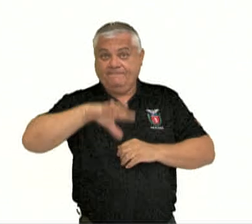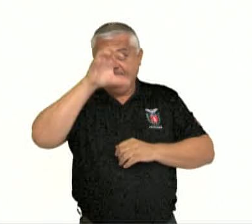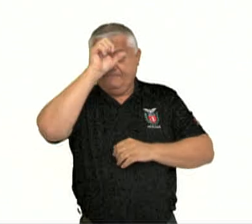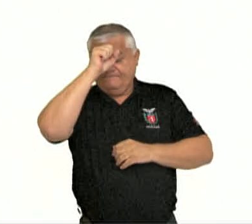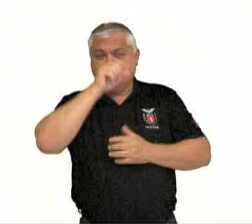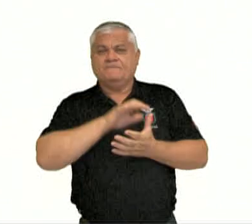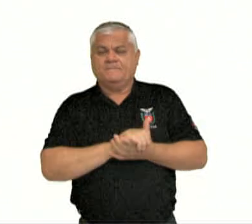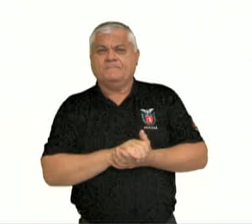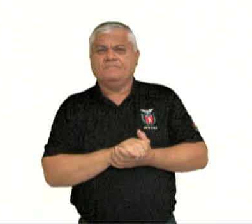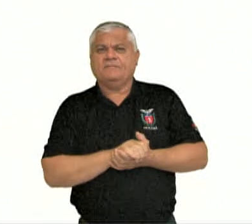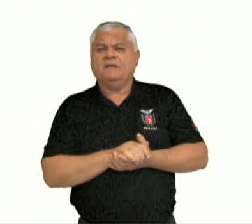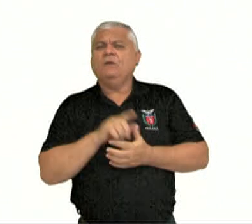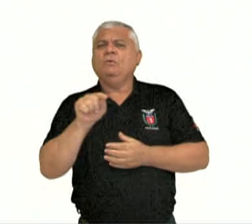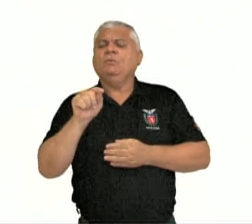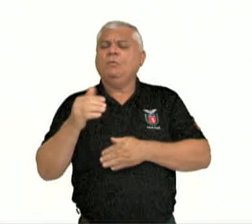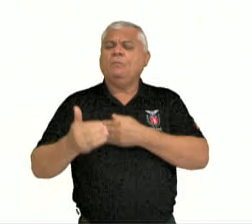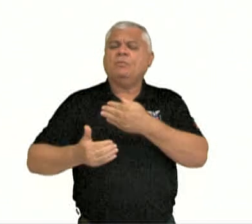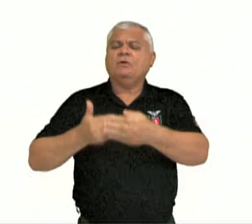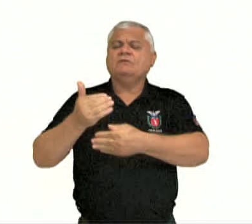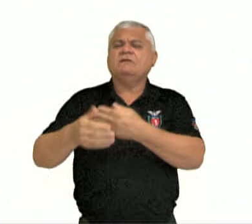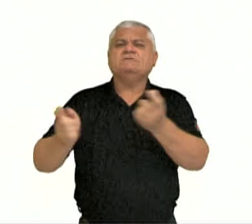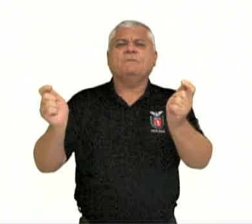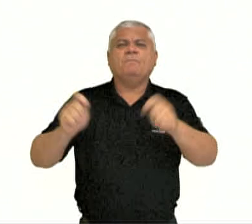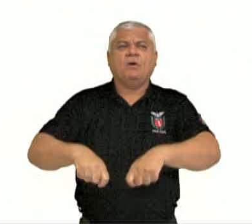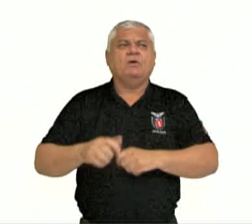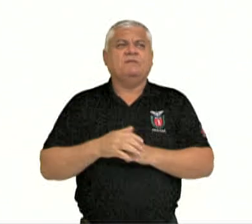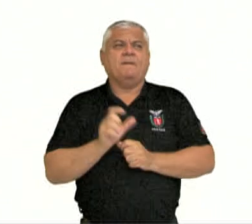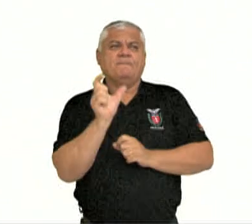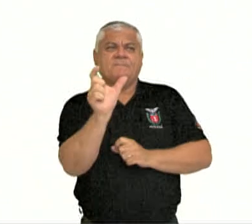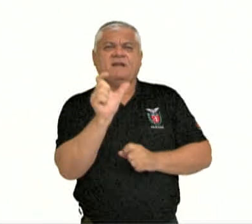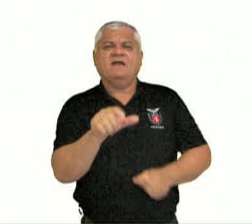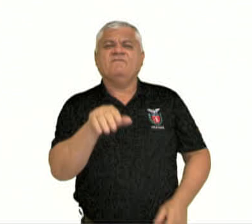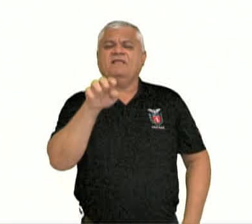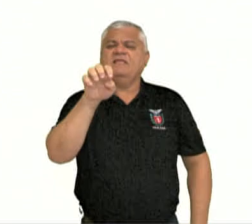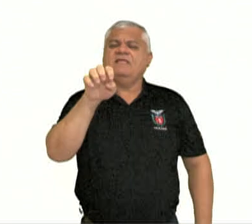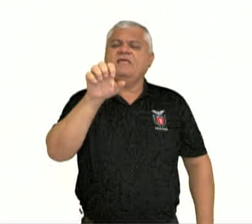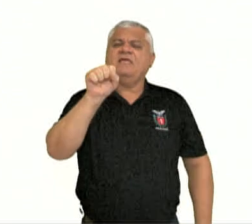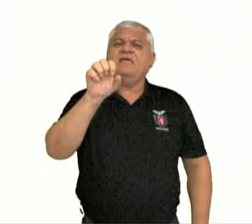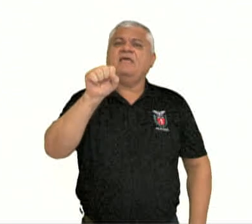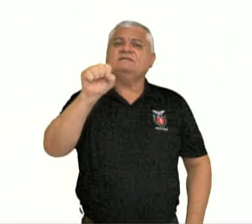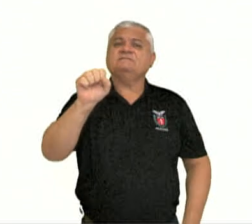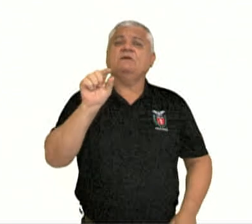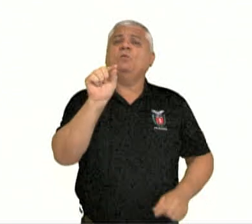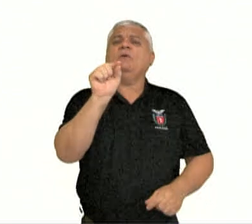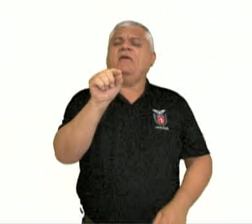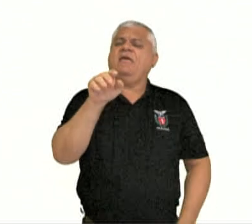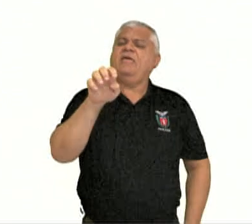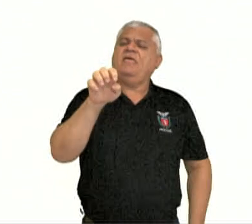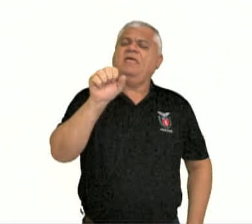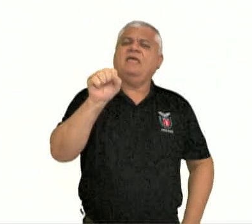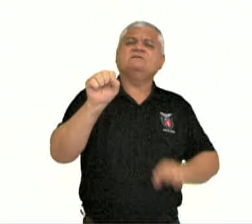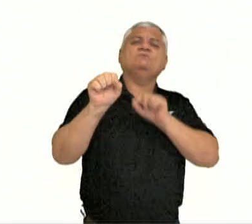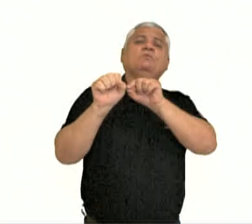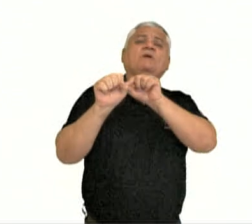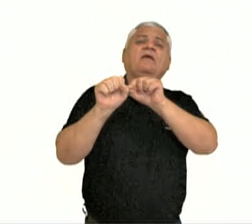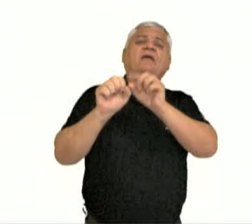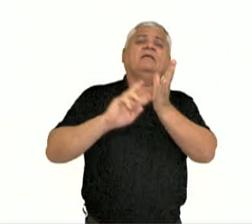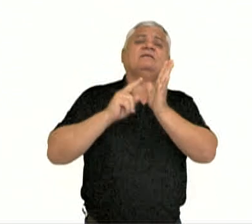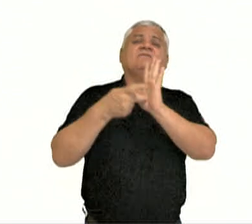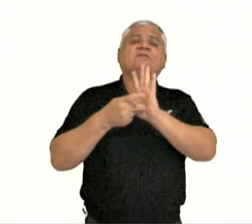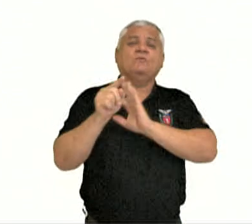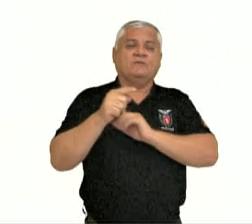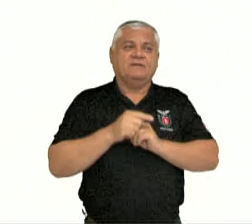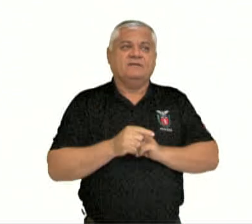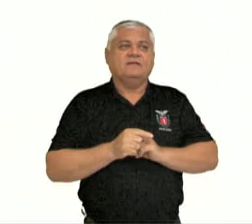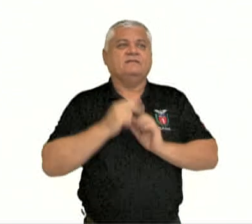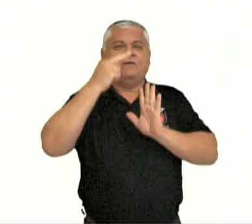Esse processo é possível. A qual termo o pronome esse retoma? Então, vamos